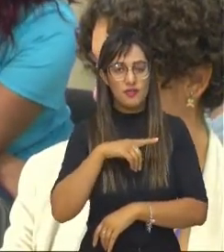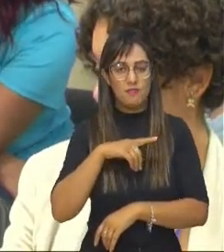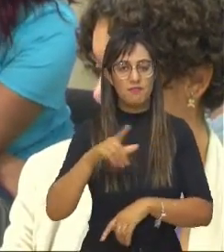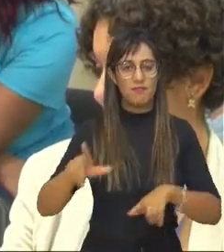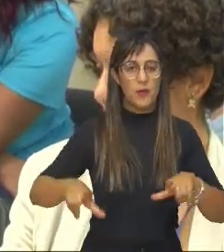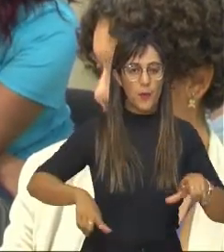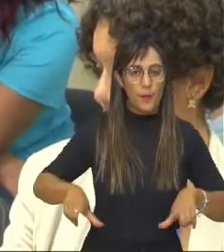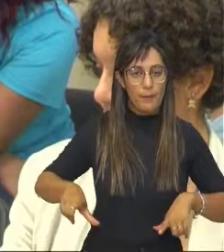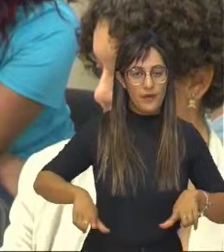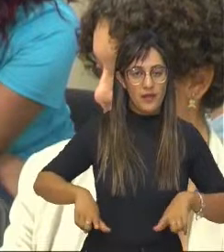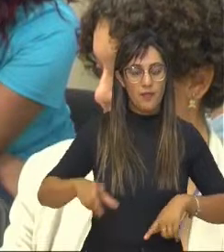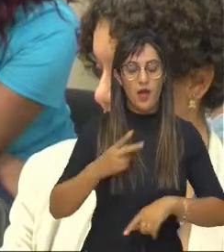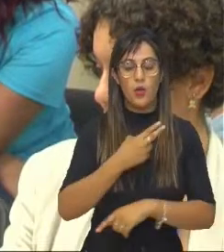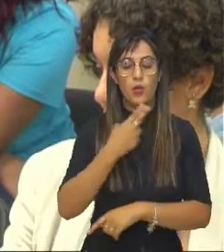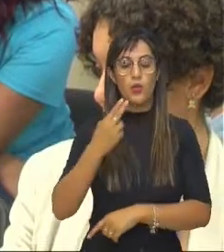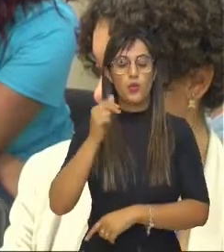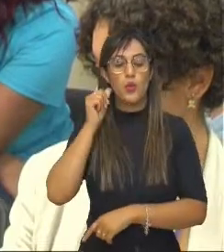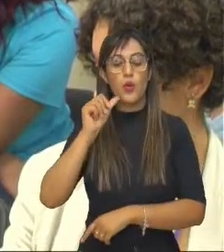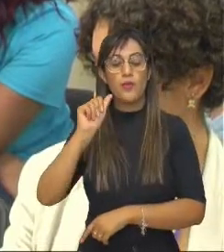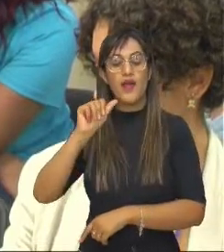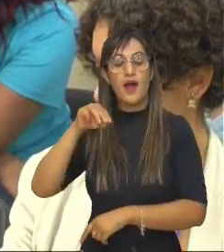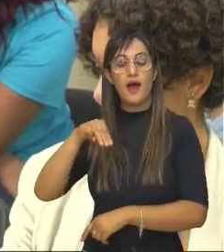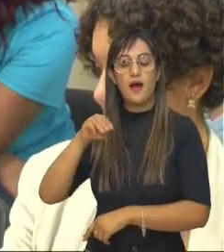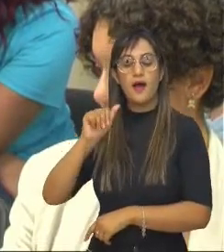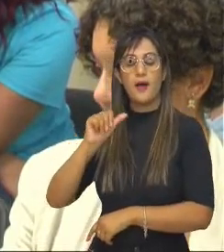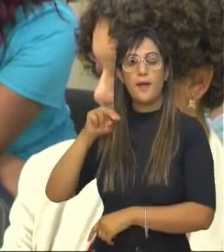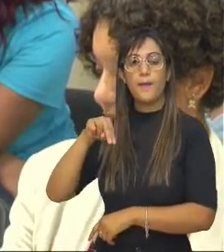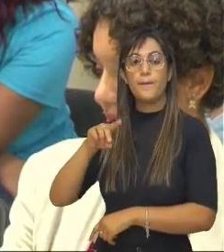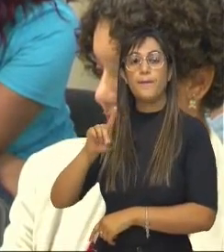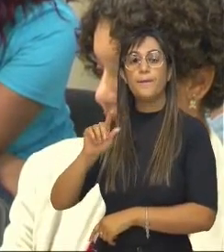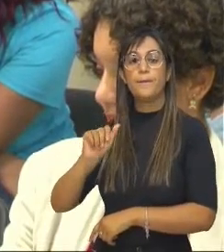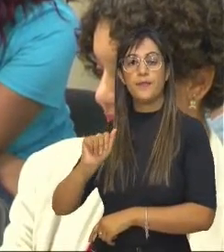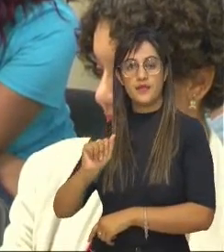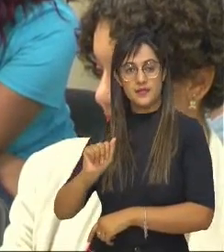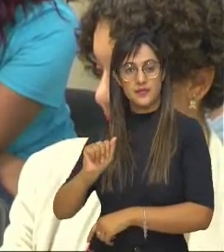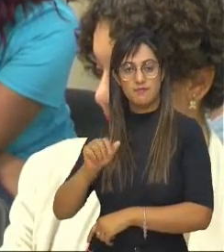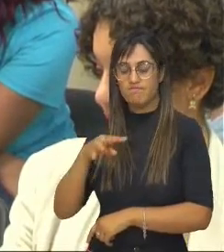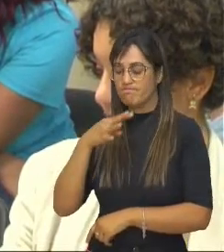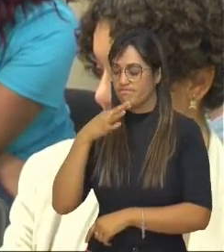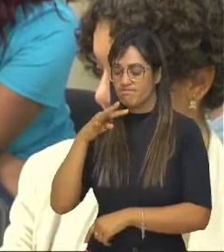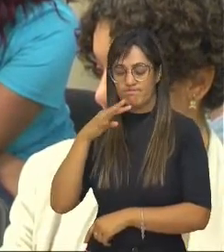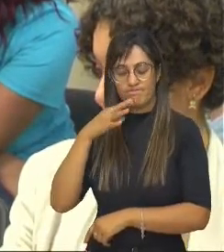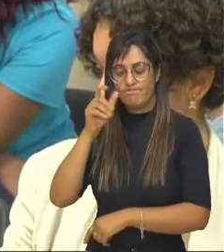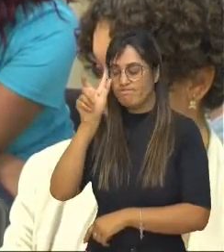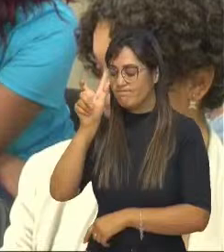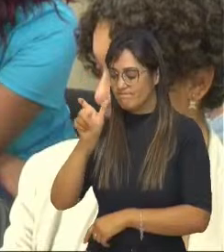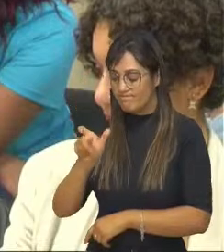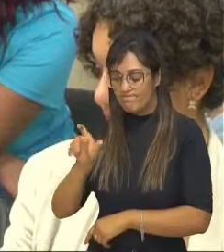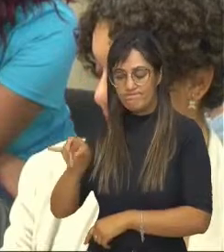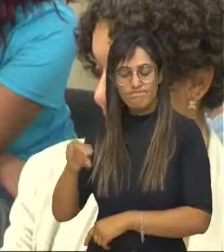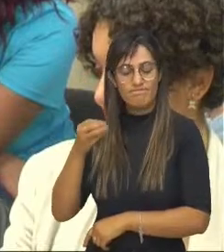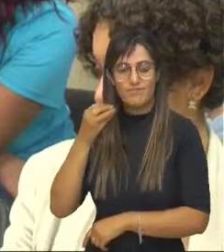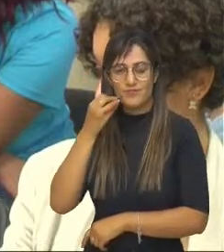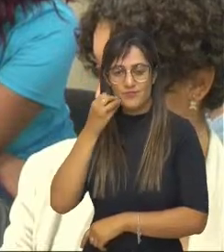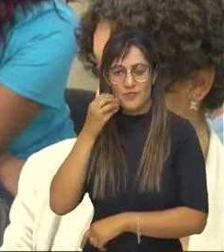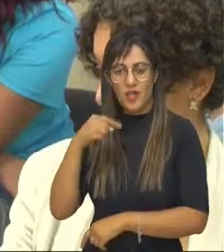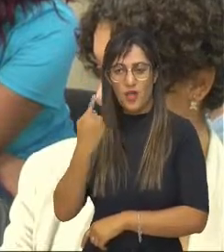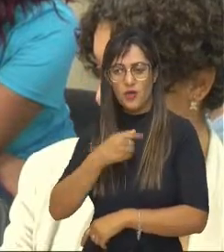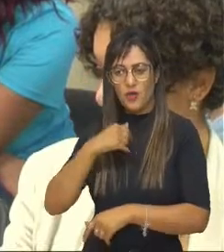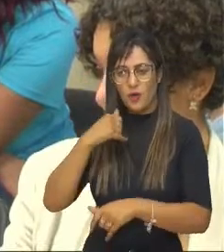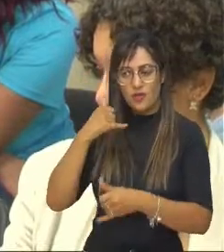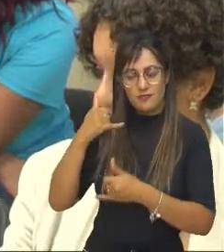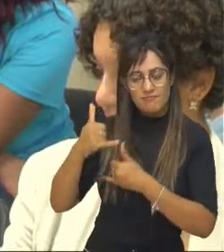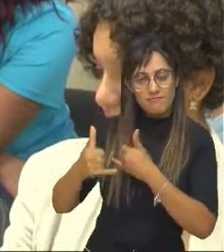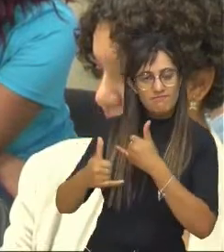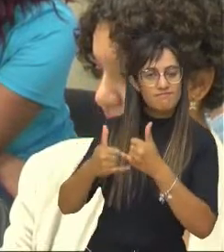ela chamava Amanda, e eu não cheguei a conhecer ela como Amanda, né? A gente brincava junto, ela não era